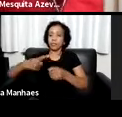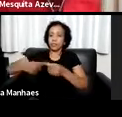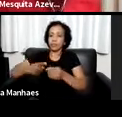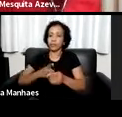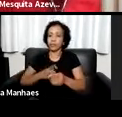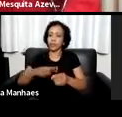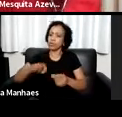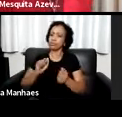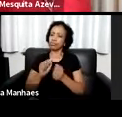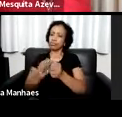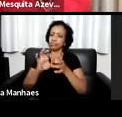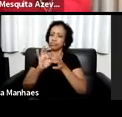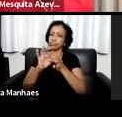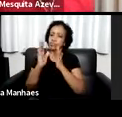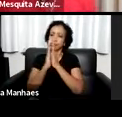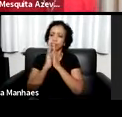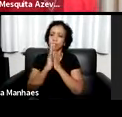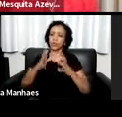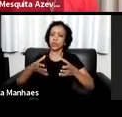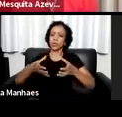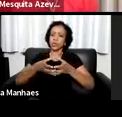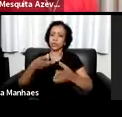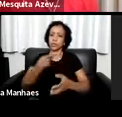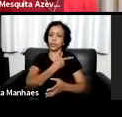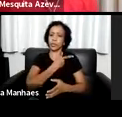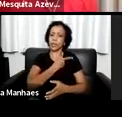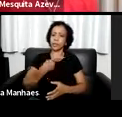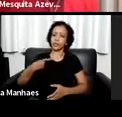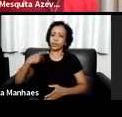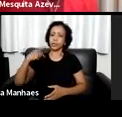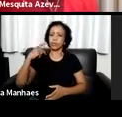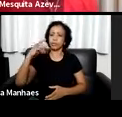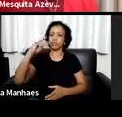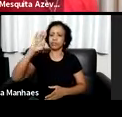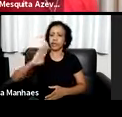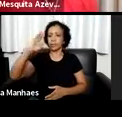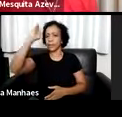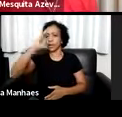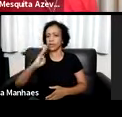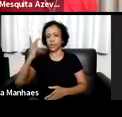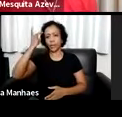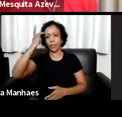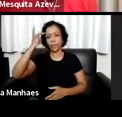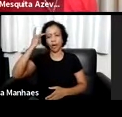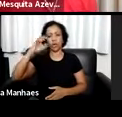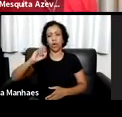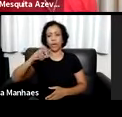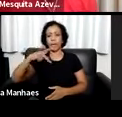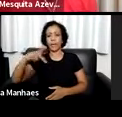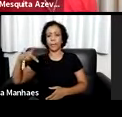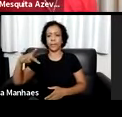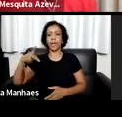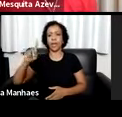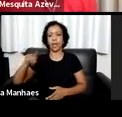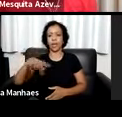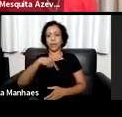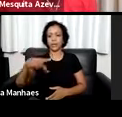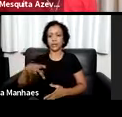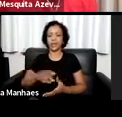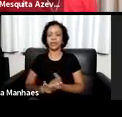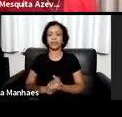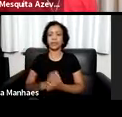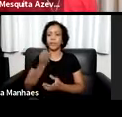Pastor Adilson também é o presidente da Ordem dos Pastores do Brasil, unidos neste momento em oração conosco. Boa noite, Fernando. Boa noite a todos